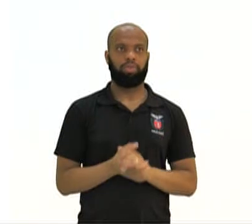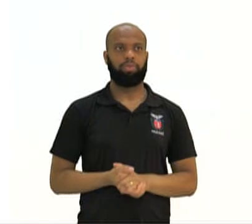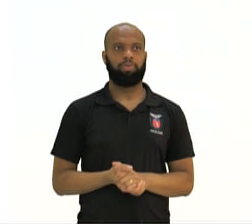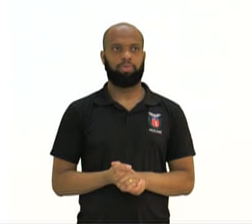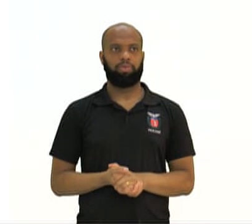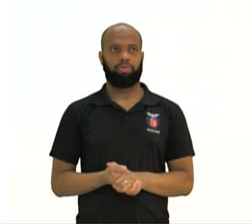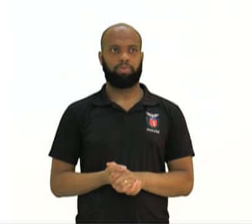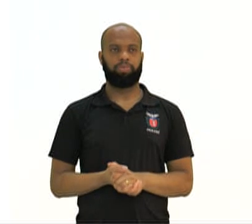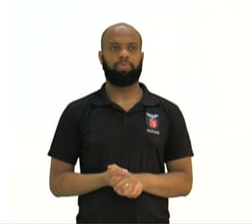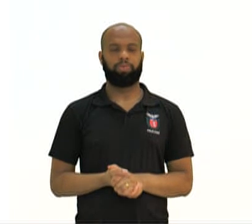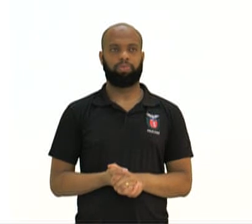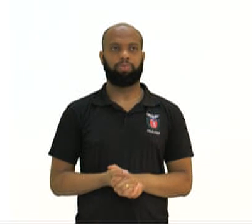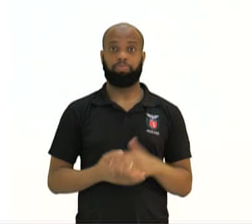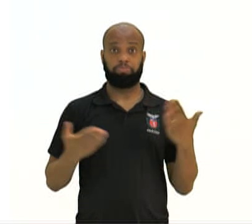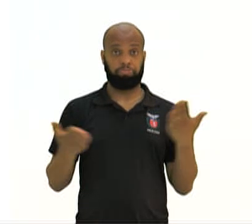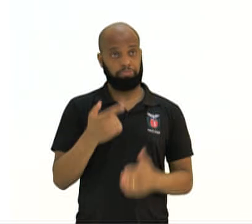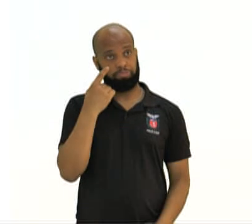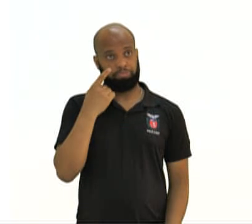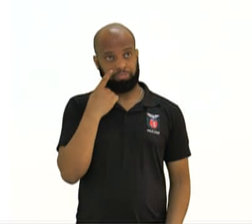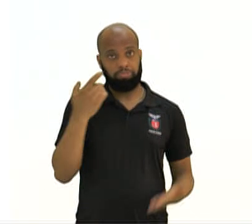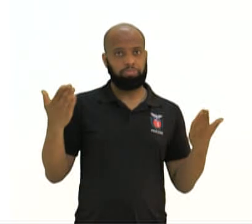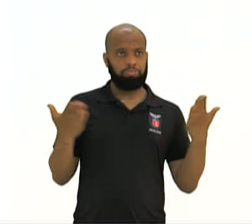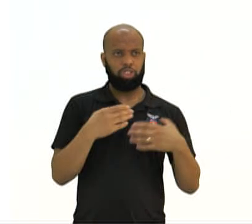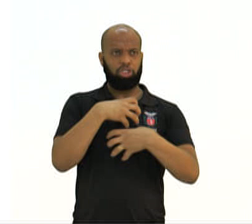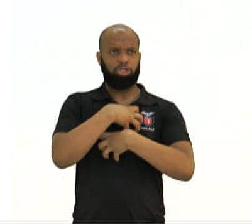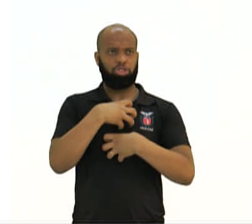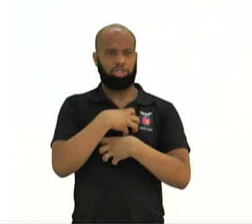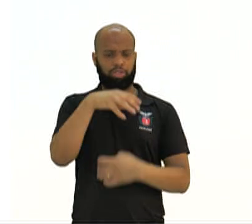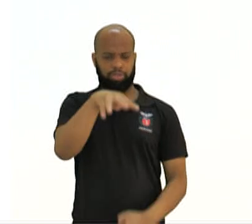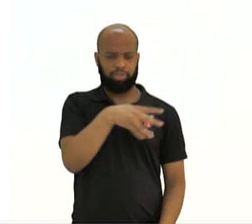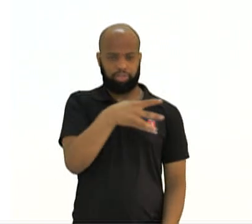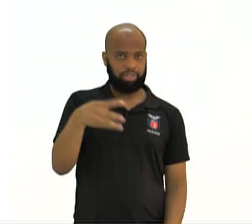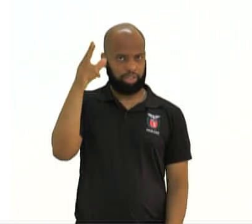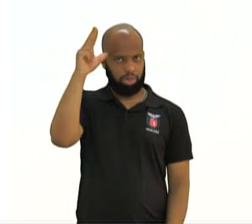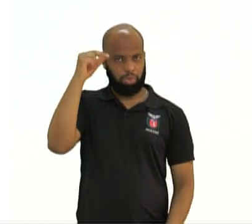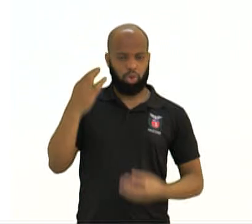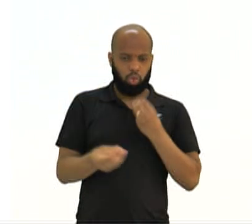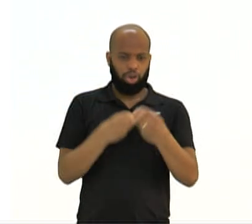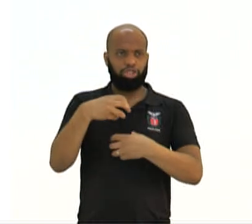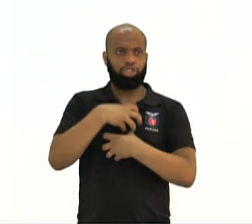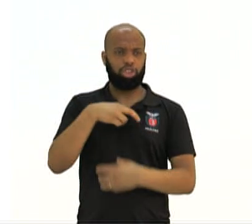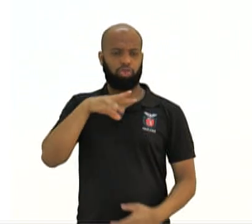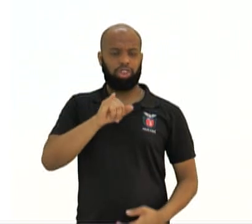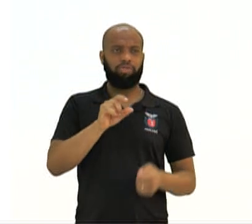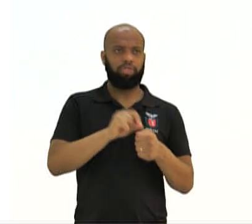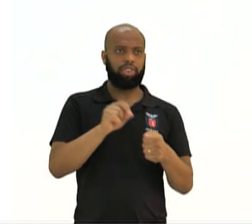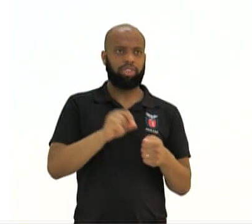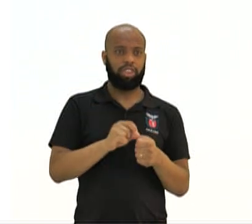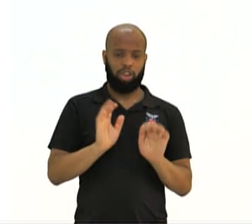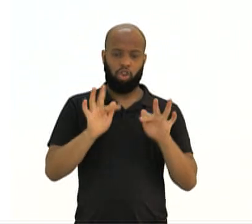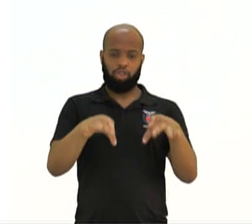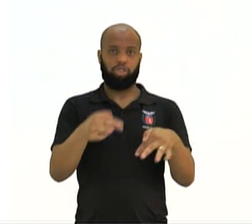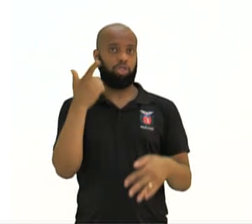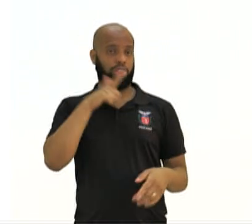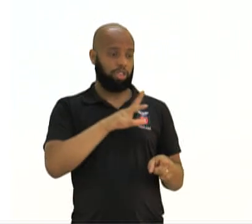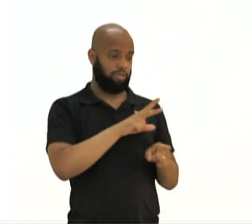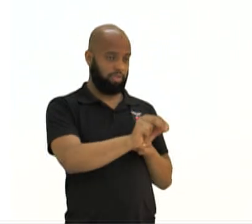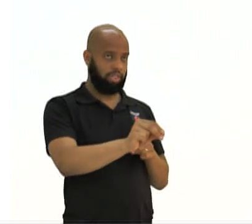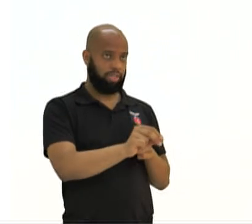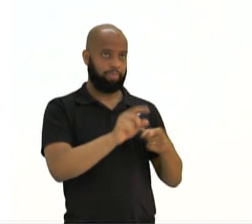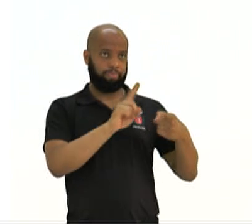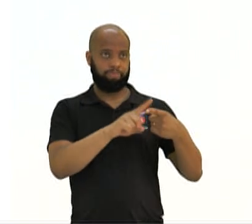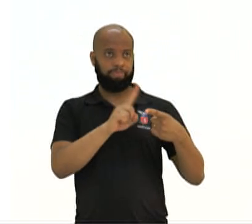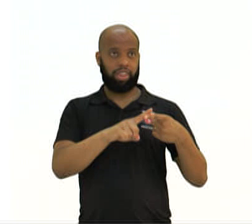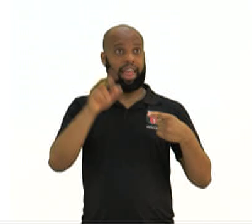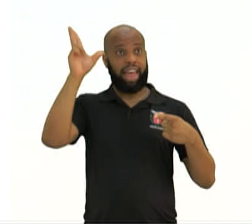última mate em um. Então, vamos lá. Nessa posição do tabuleiro, qual o lance que a gente vai realizar para finalizar essa partida? Então, alternativa